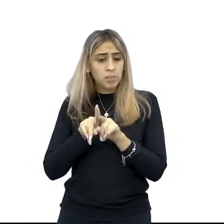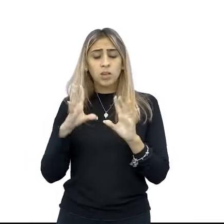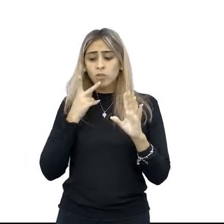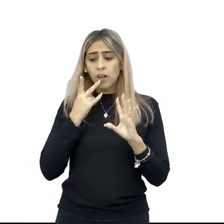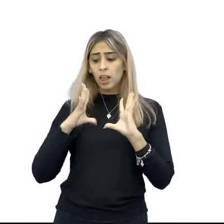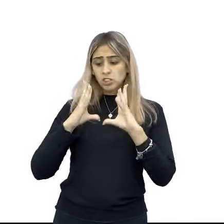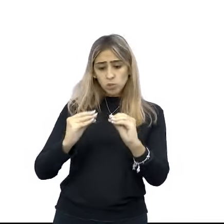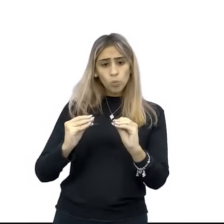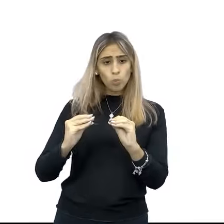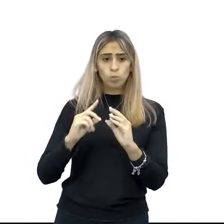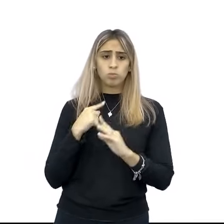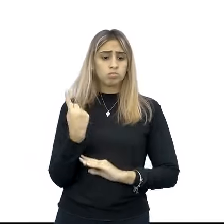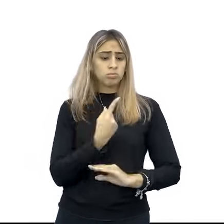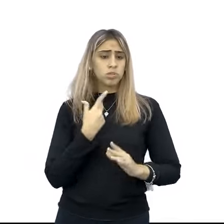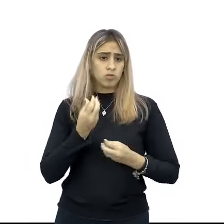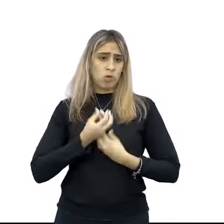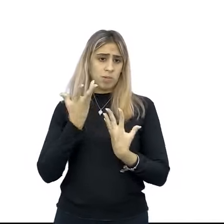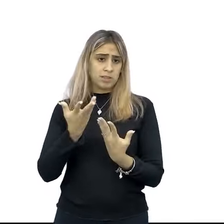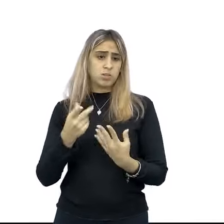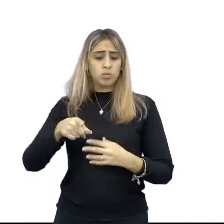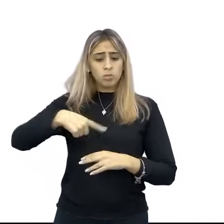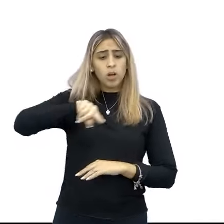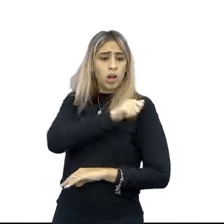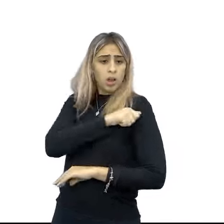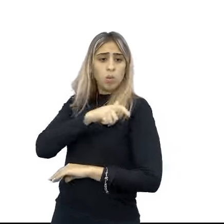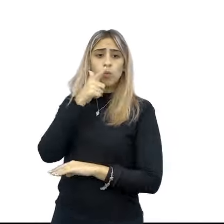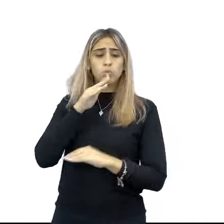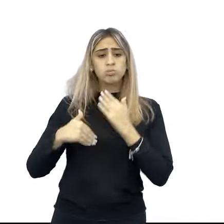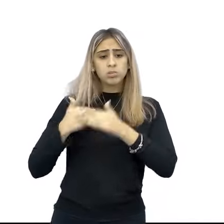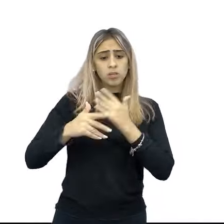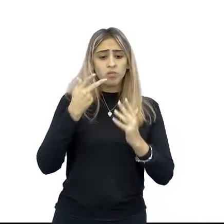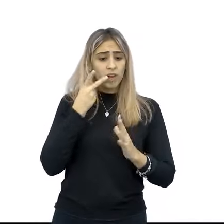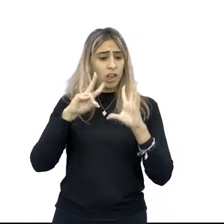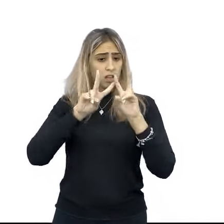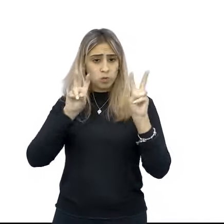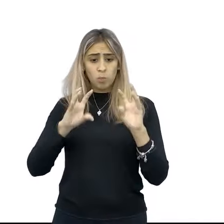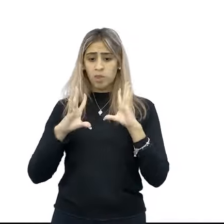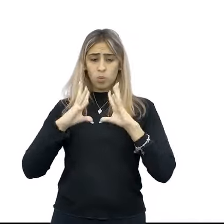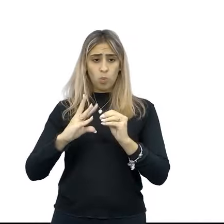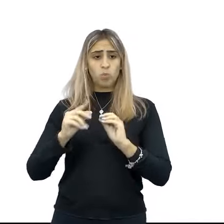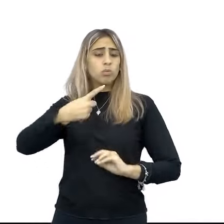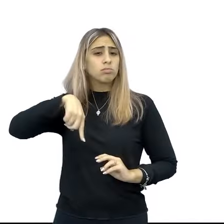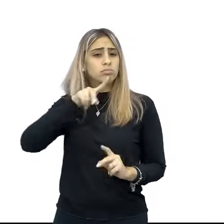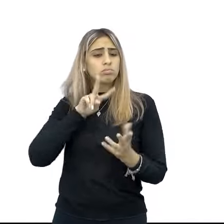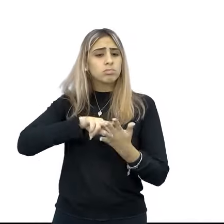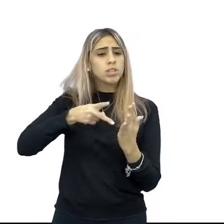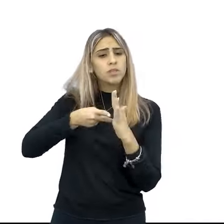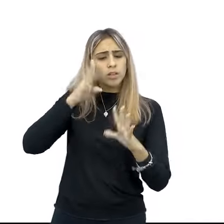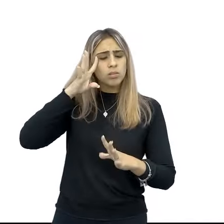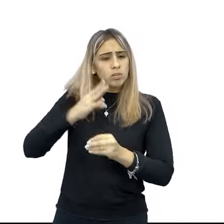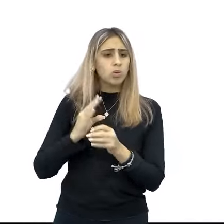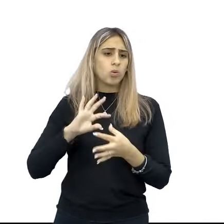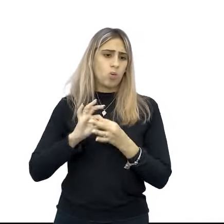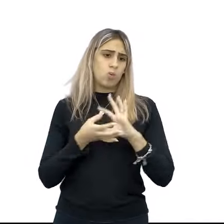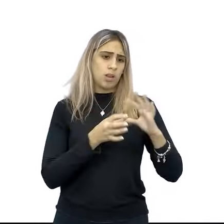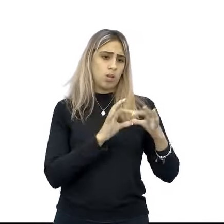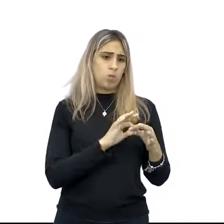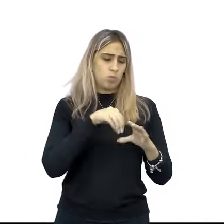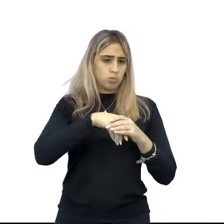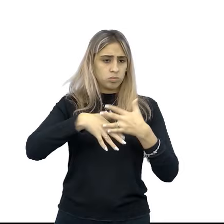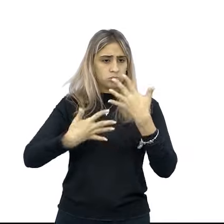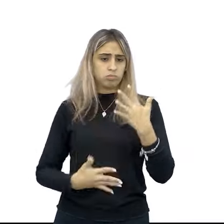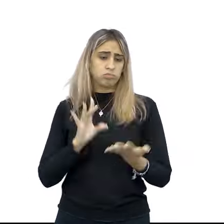generalizar essas informações. Quando os estudantes conseguem generalizar, significa que eles compreenderam o conteúdo da carta